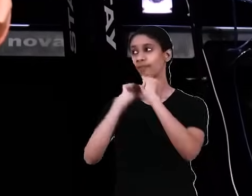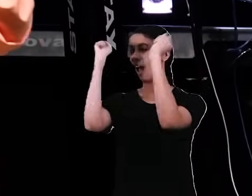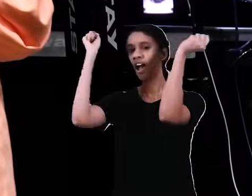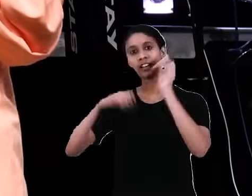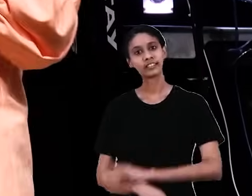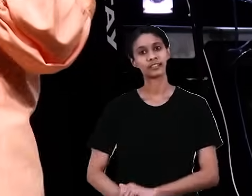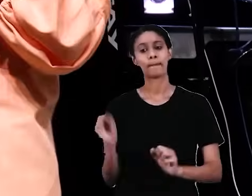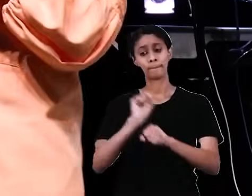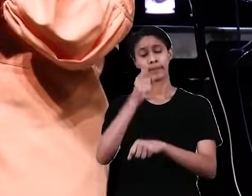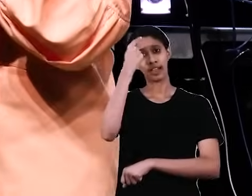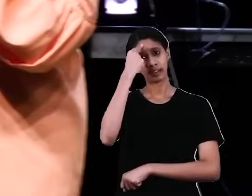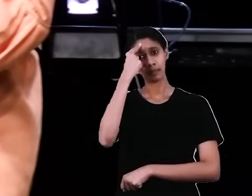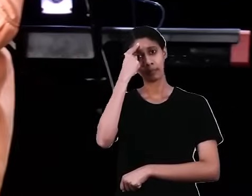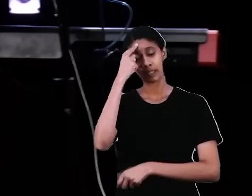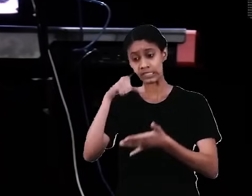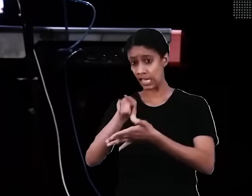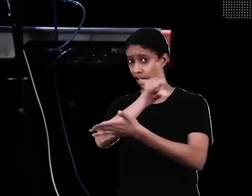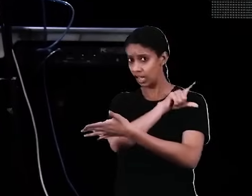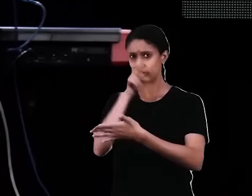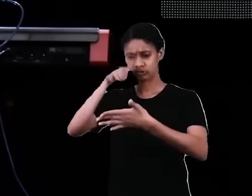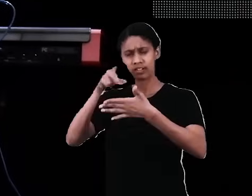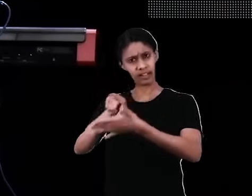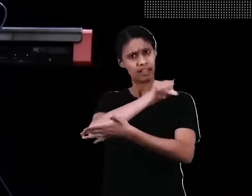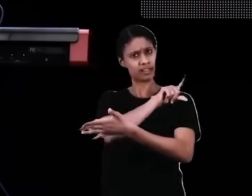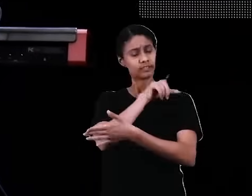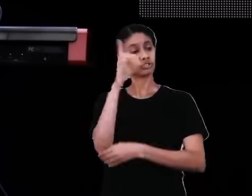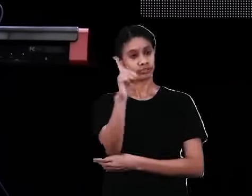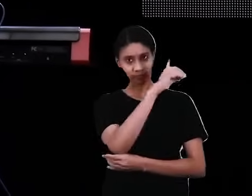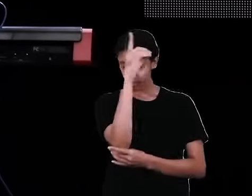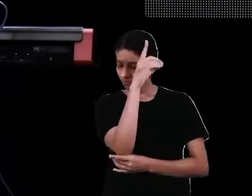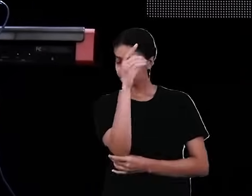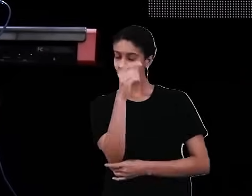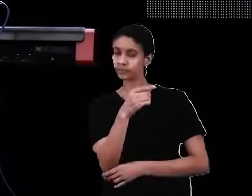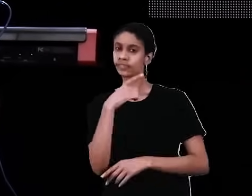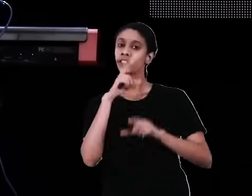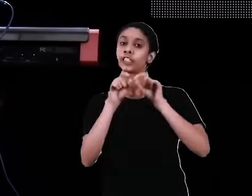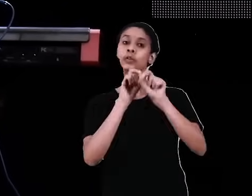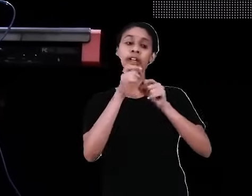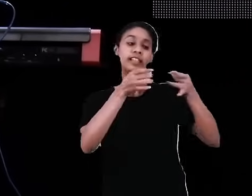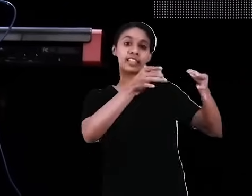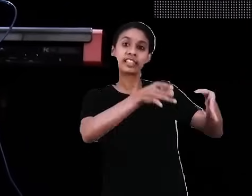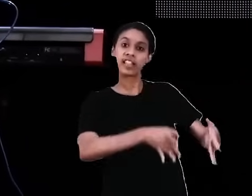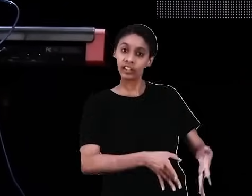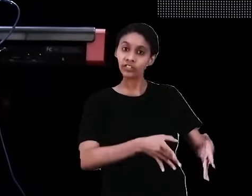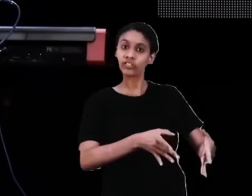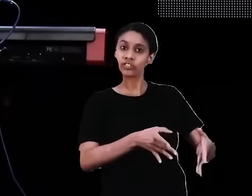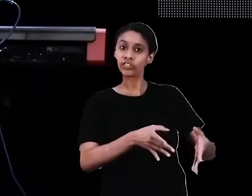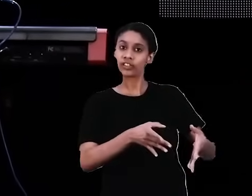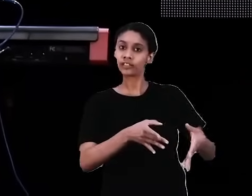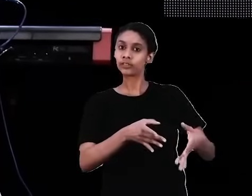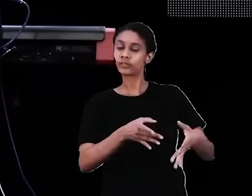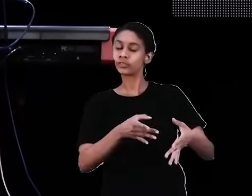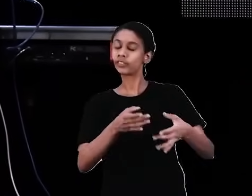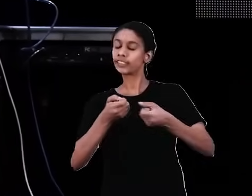comigo. Pouco tempo antes, vai ler os textos anteriores. Davi tinha deixado de atacar Saul